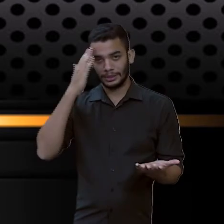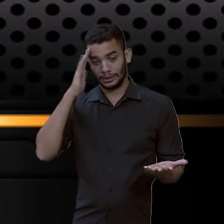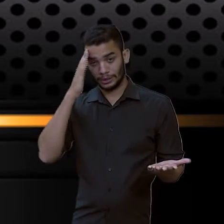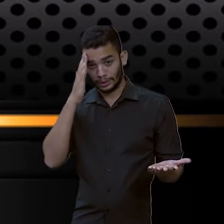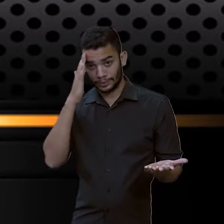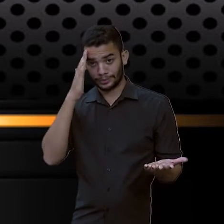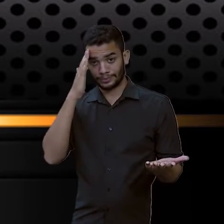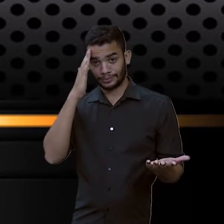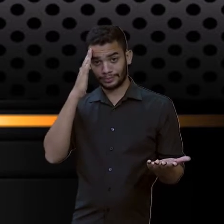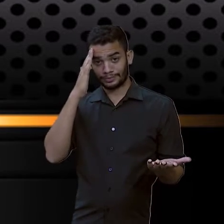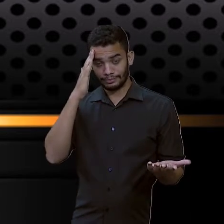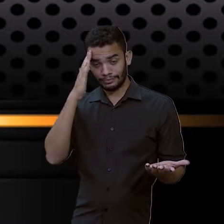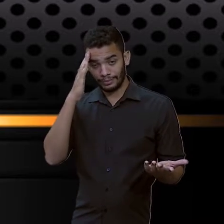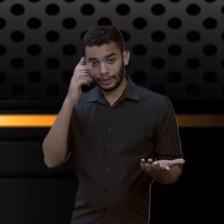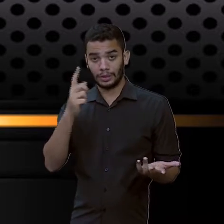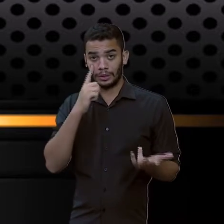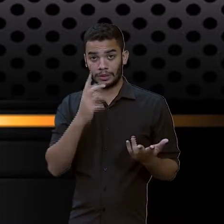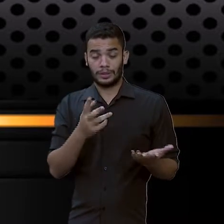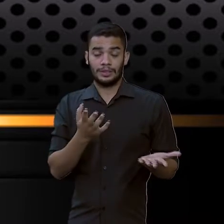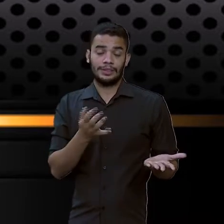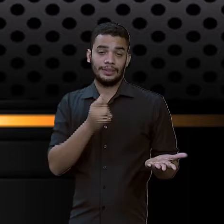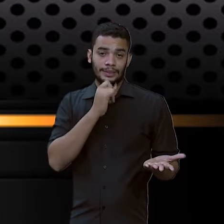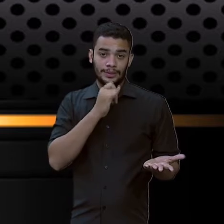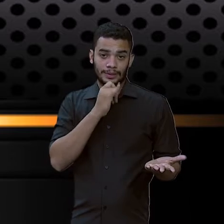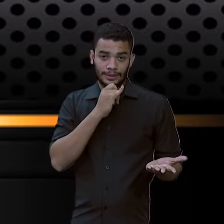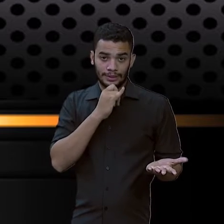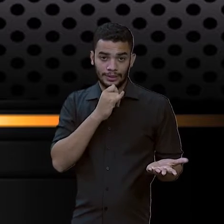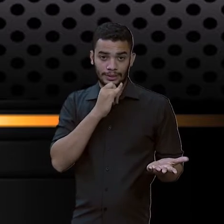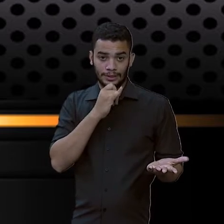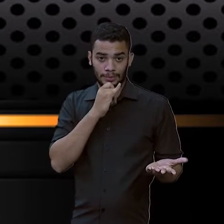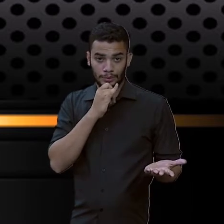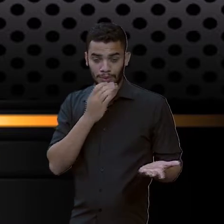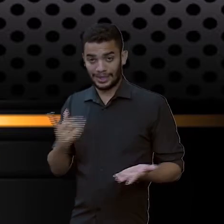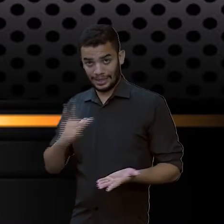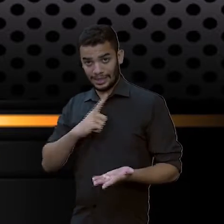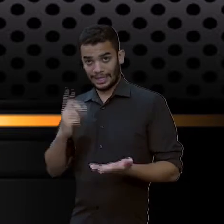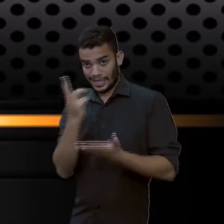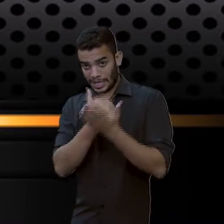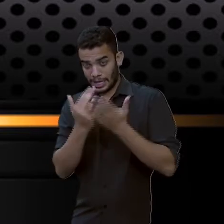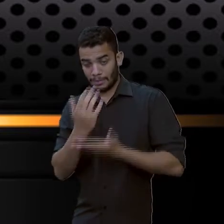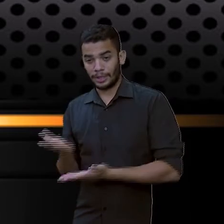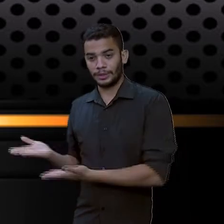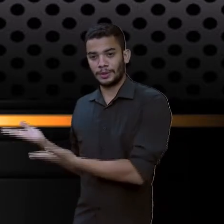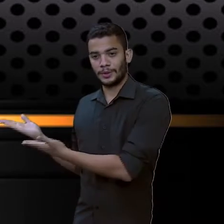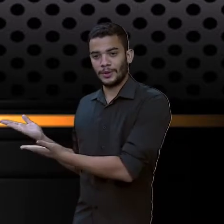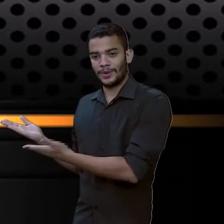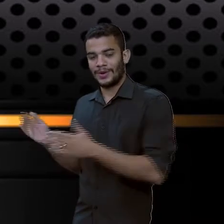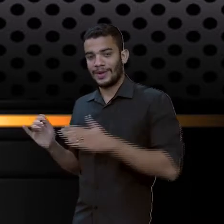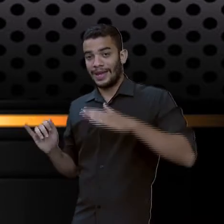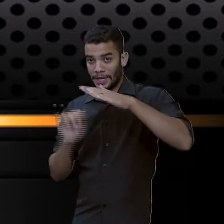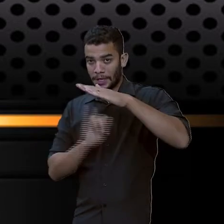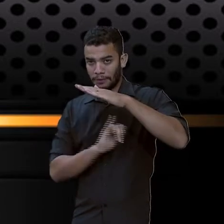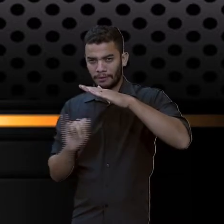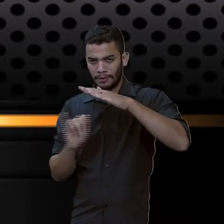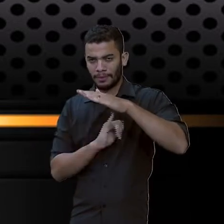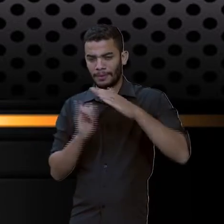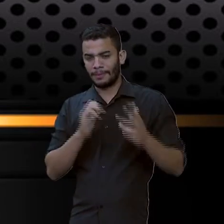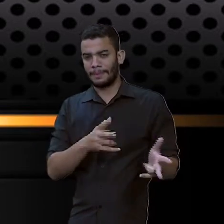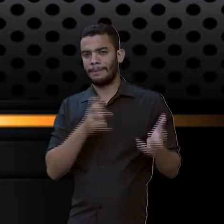a linguagem informal foi representada pela conversa dos amigos. Então, estudantes, perceba a